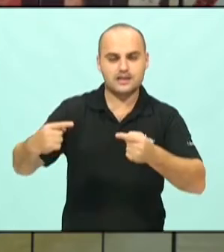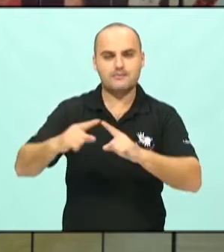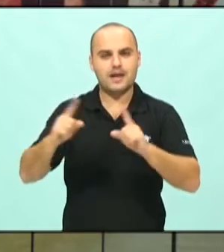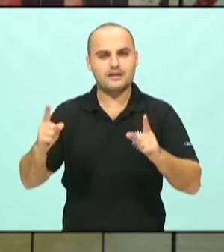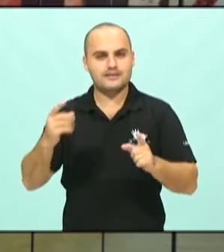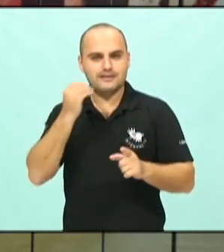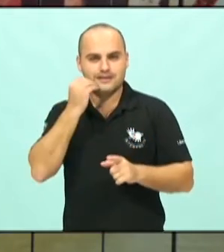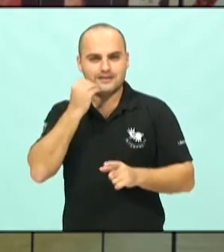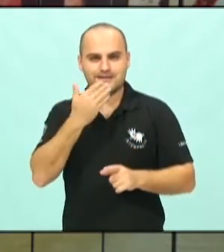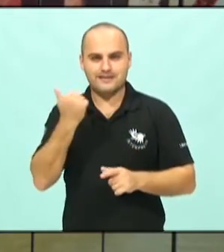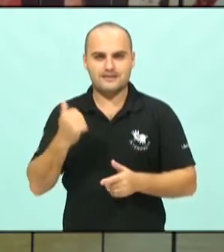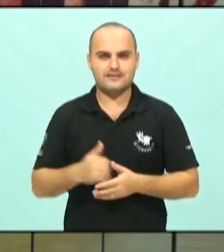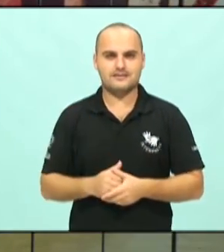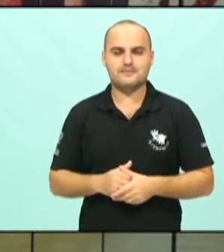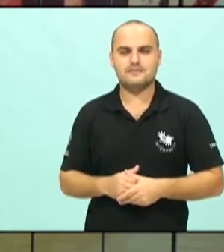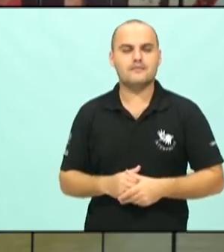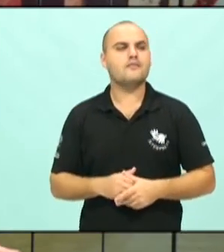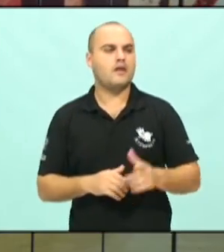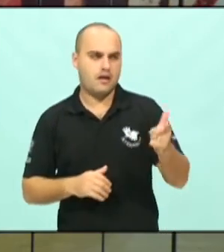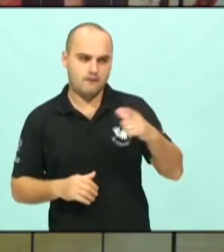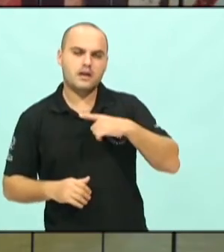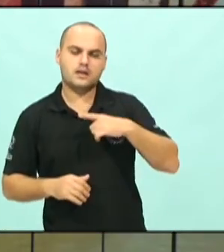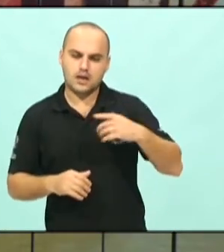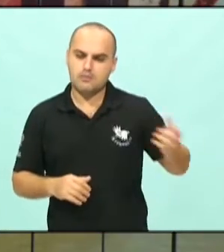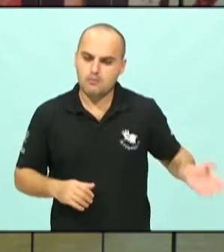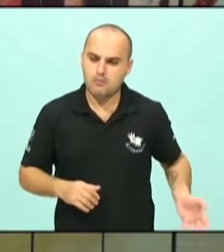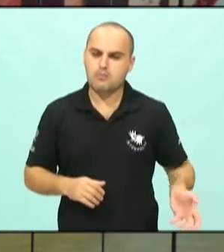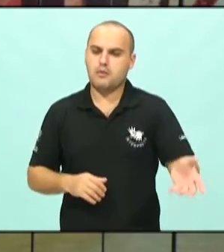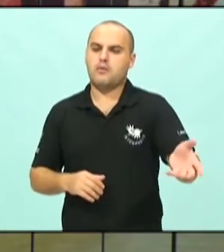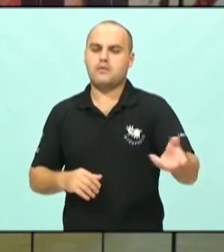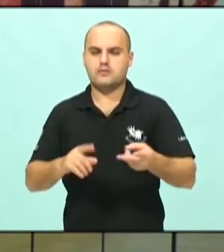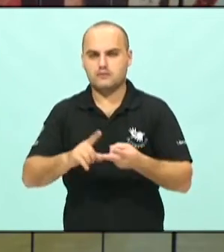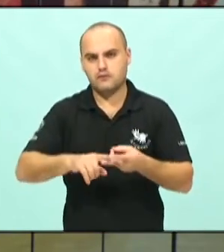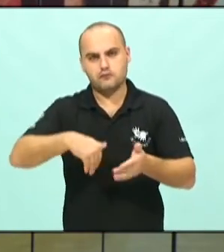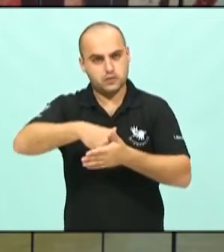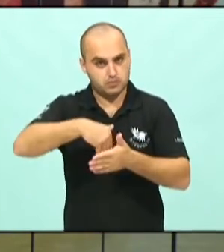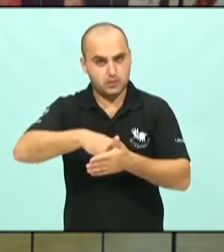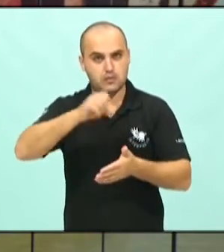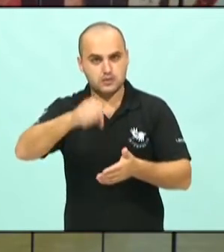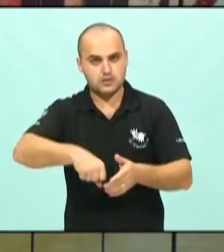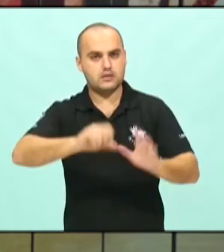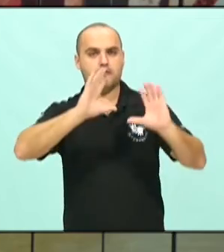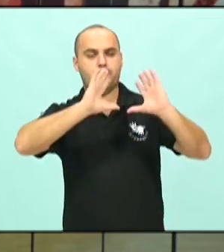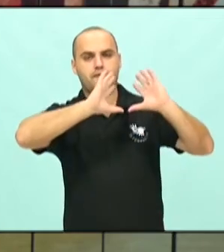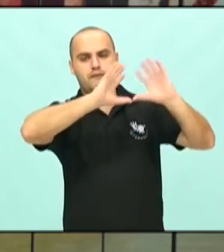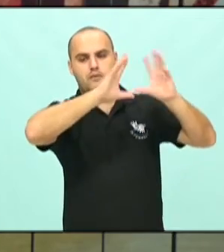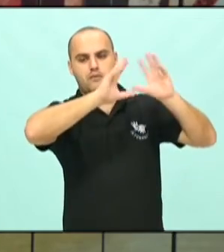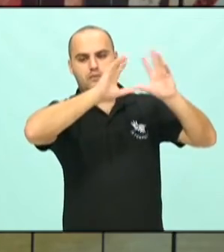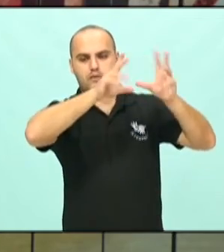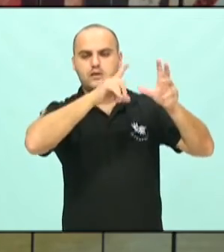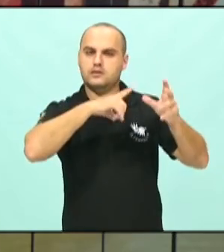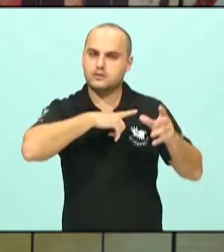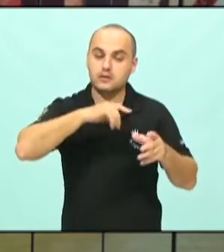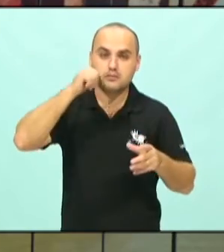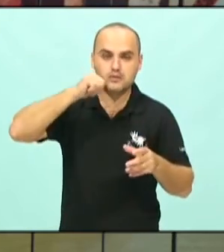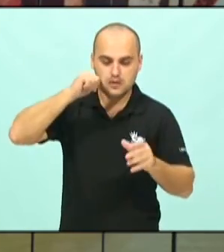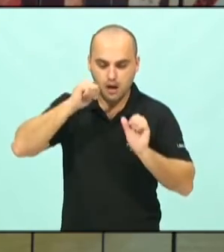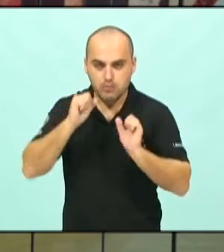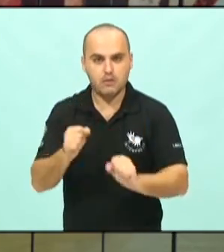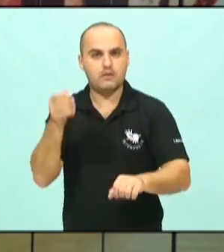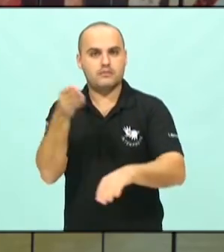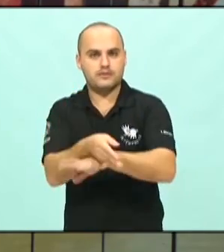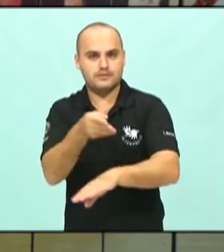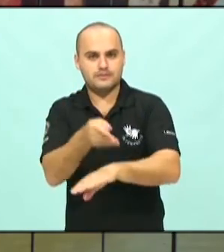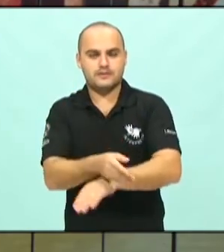Né? Não serão muitas modalidades. Integração. A bocha vai ter, o futebol tradicional vai ter, o vôlei onde as meninas, as mulheres podem